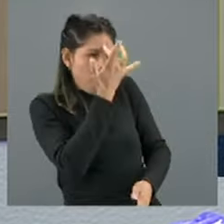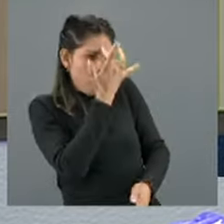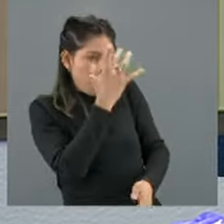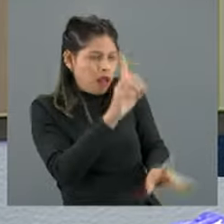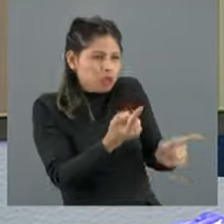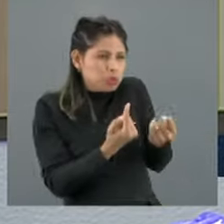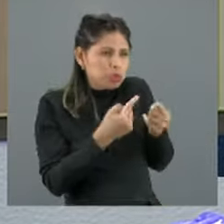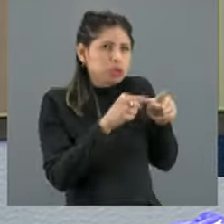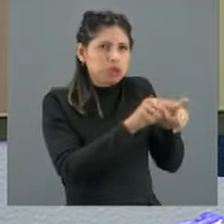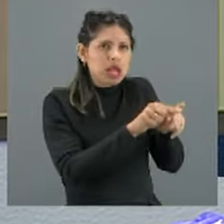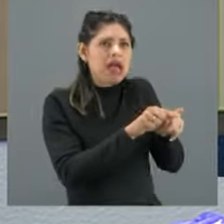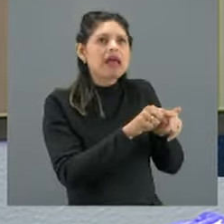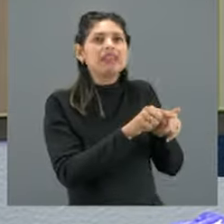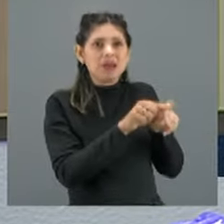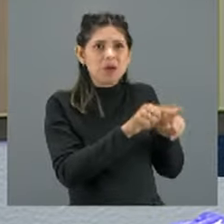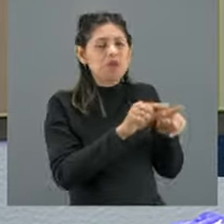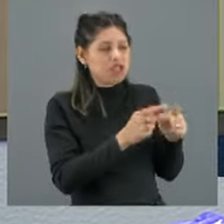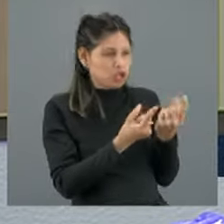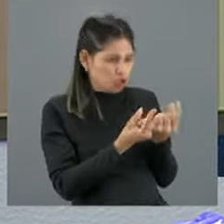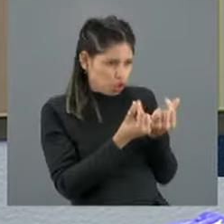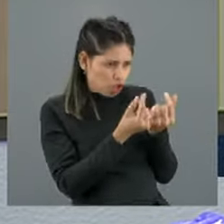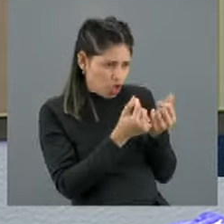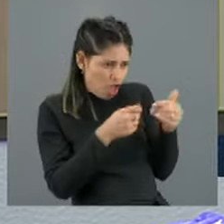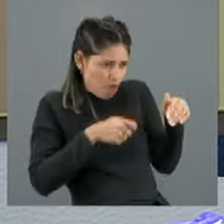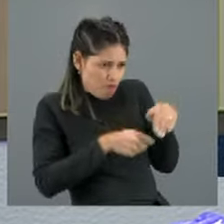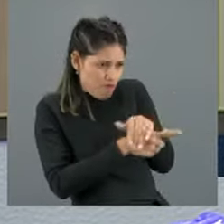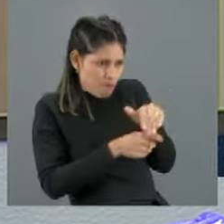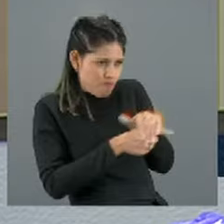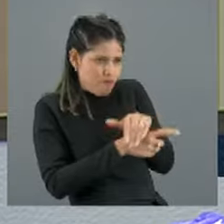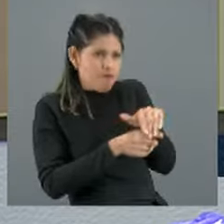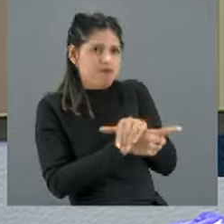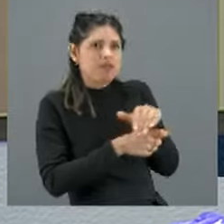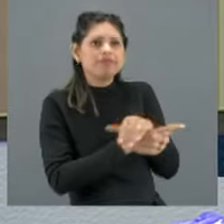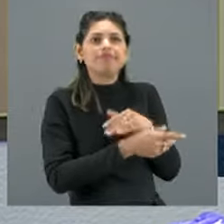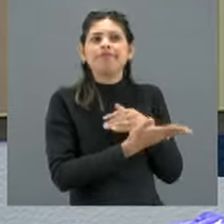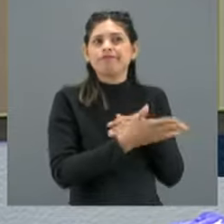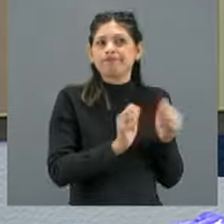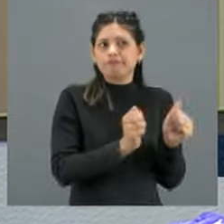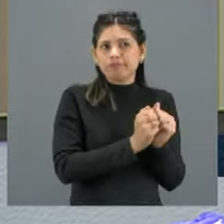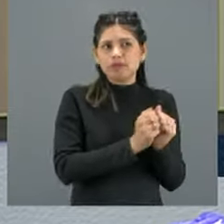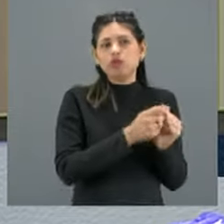aí que não leva a recurso das aldeias.